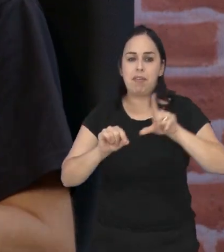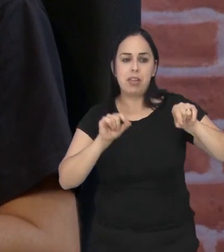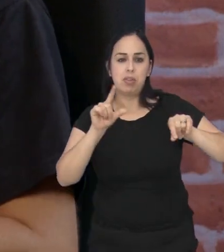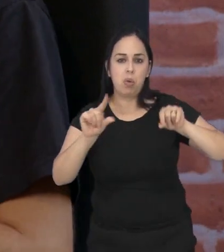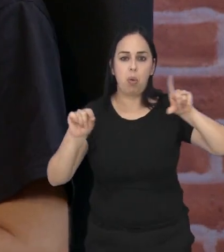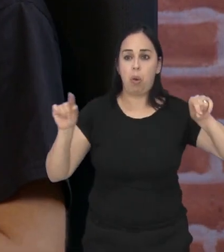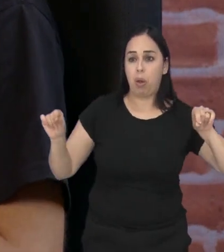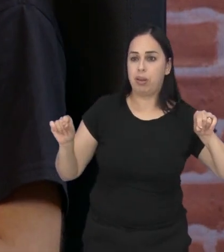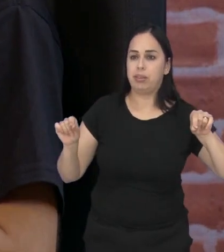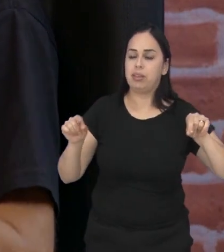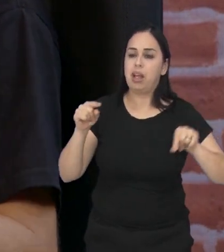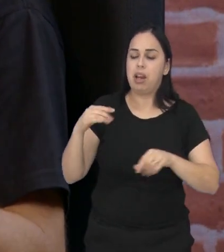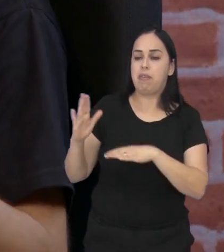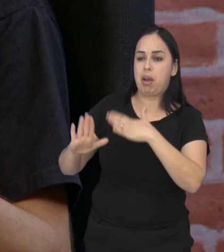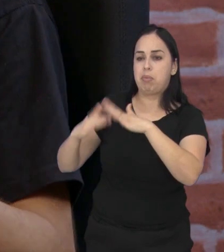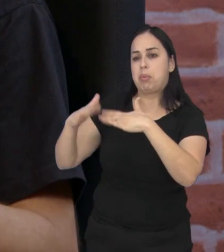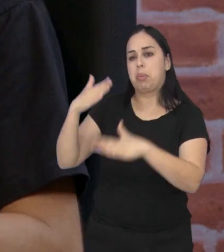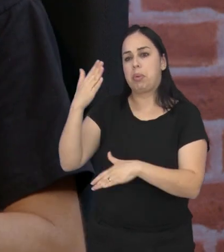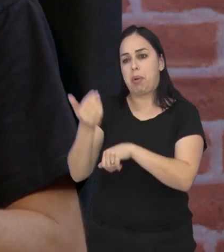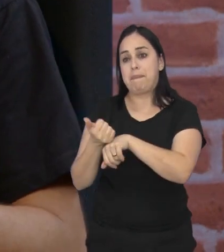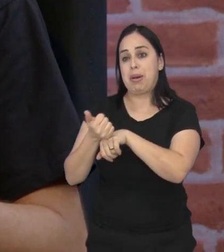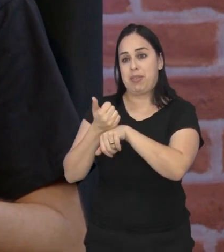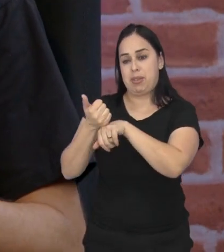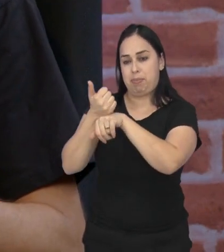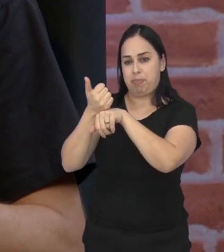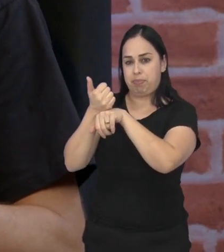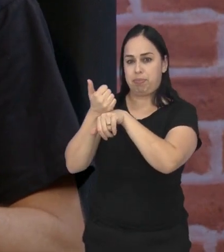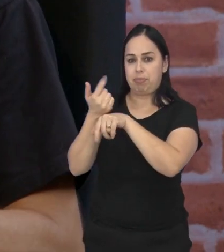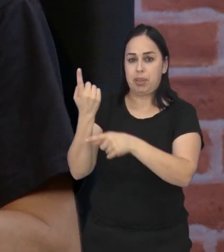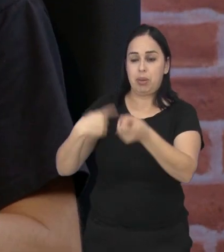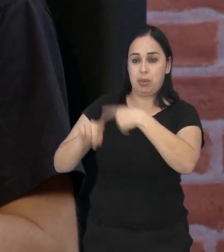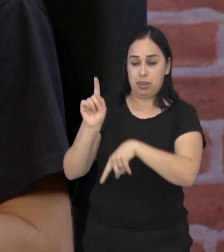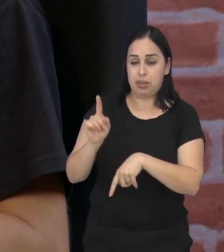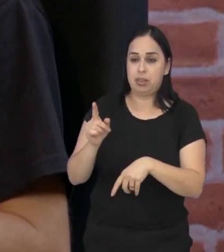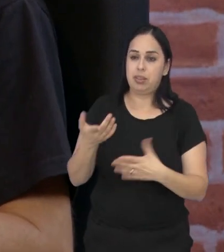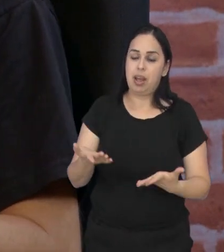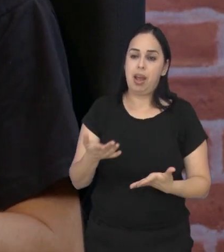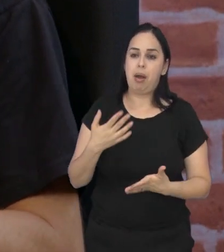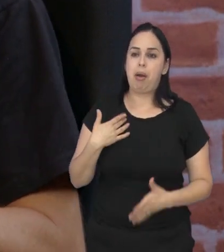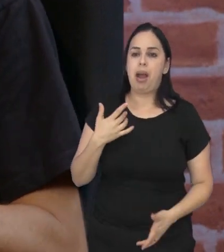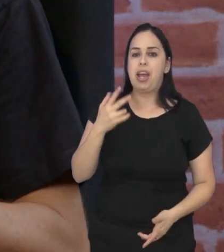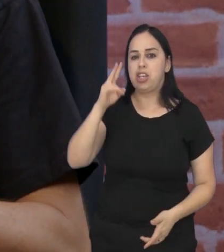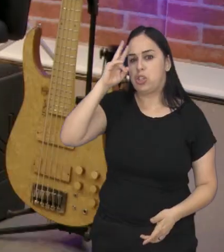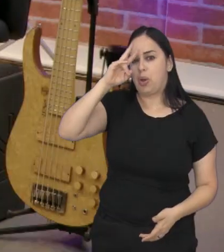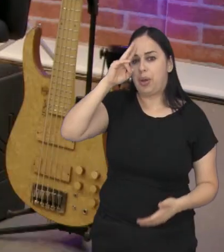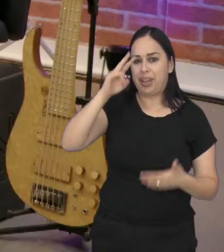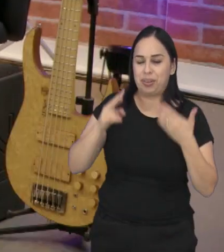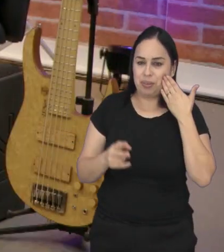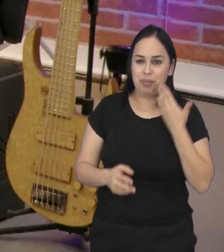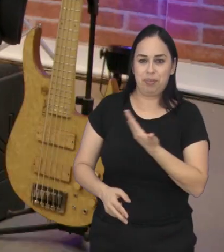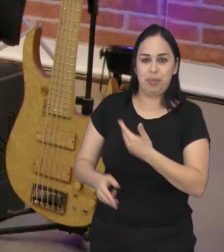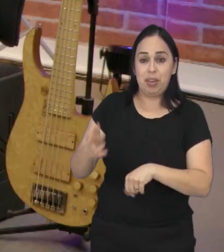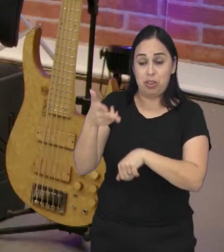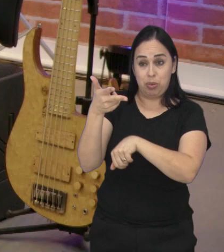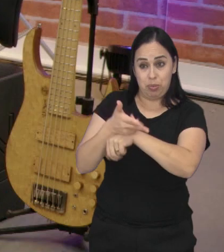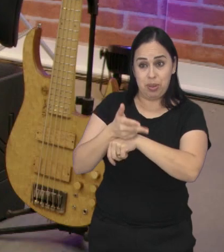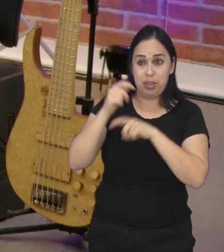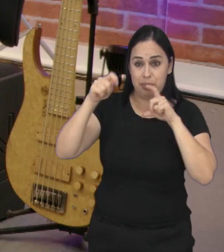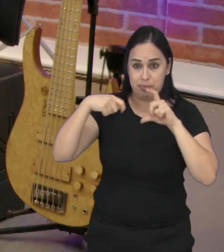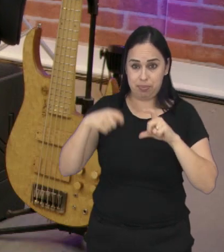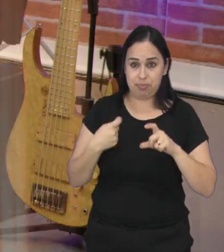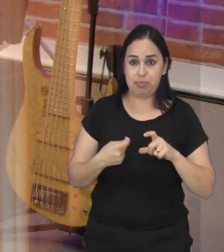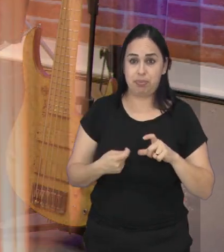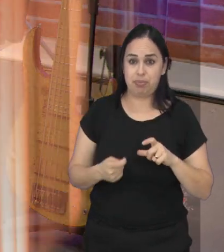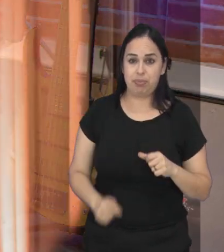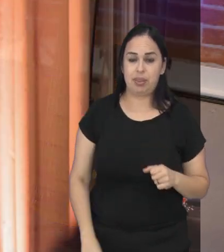poder começar a cobrar mais. E aí o cara vai construindo essa carreira, né? Que é um pouco dessa história que os meninos estão passando aí na tela. Agora ele tá retratando um